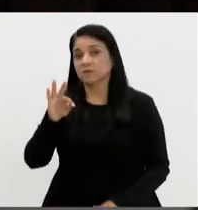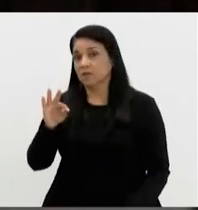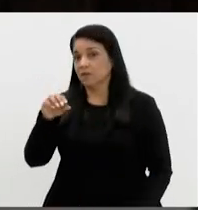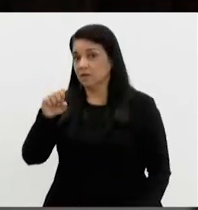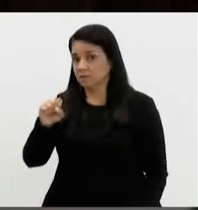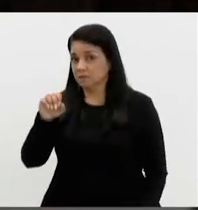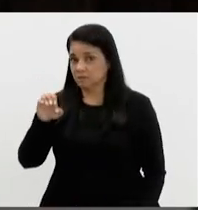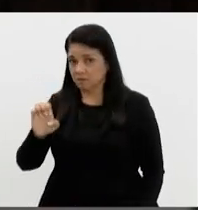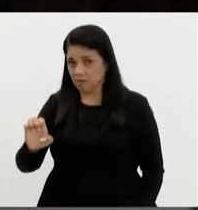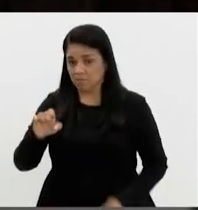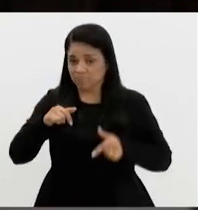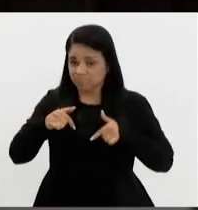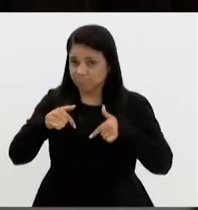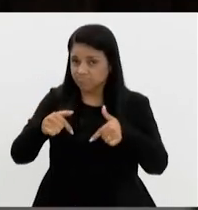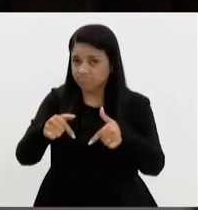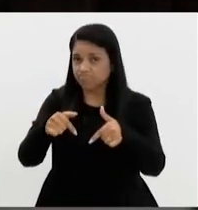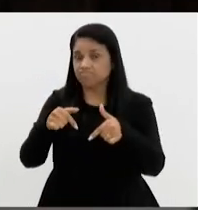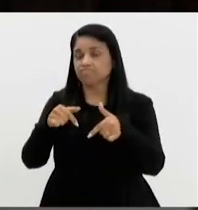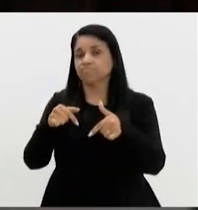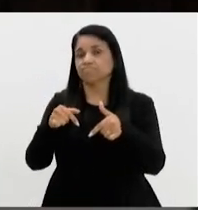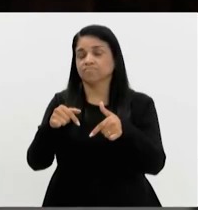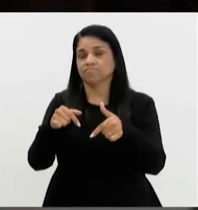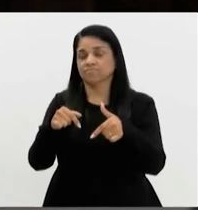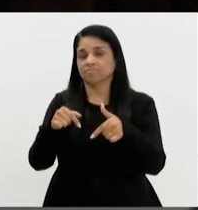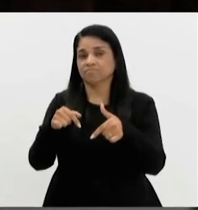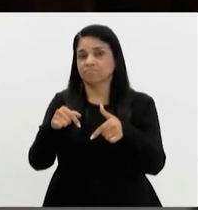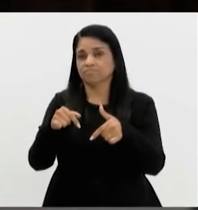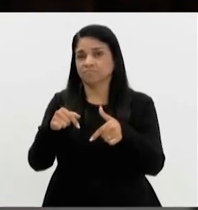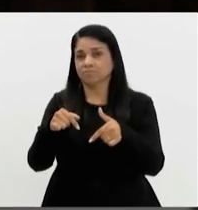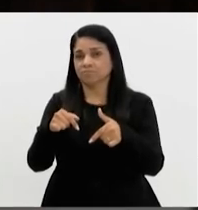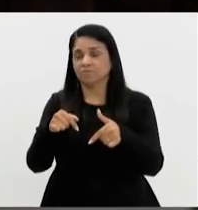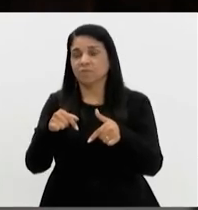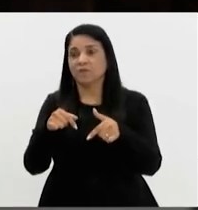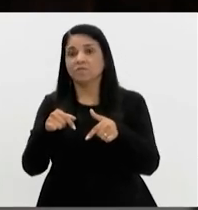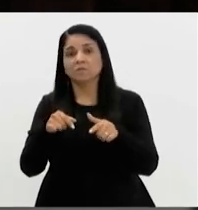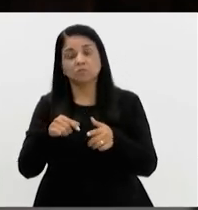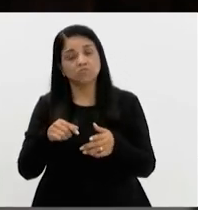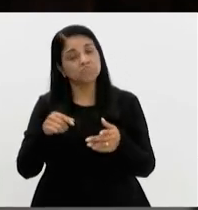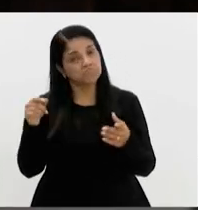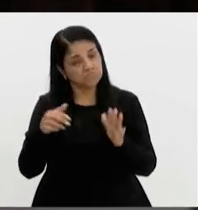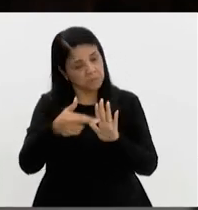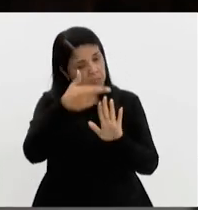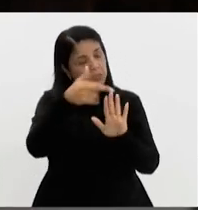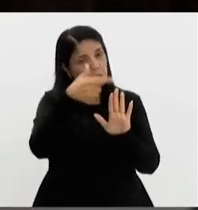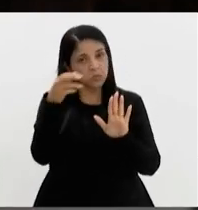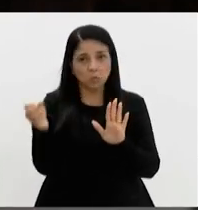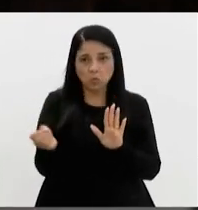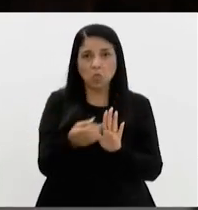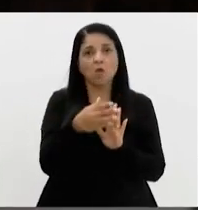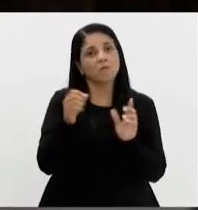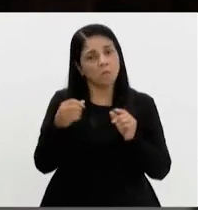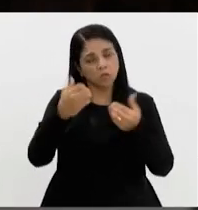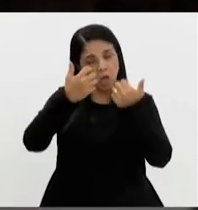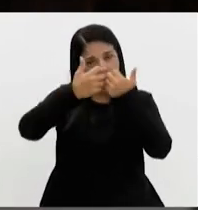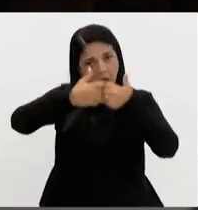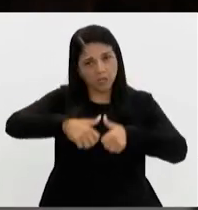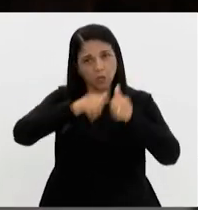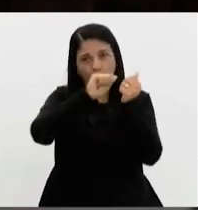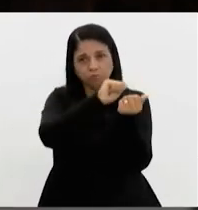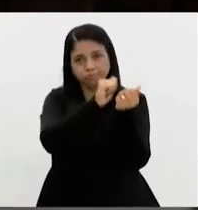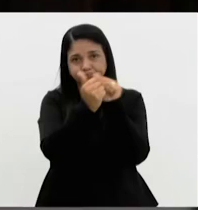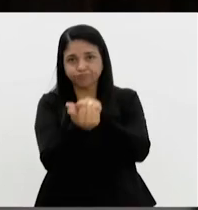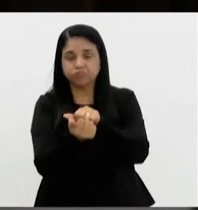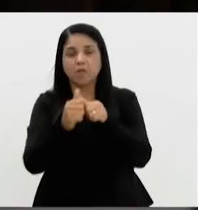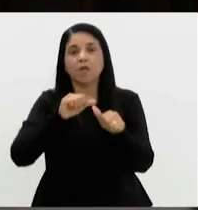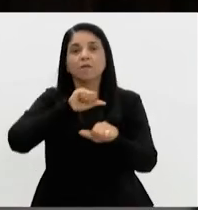a sua atuação como órgão de polícia no âmbito das eleições possa promover sucessivas resoluções que venham a se adequar às modificações